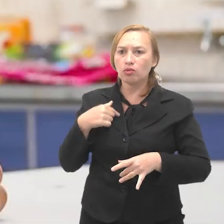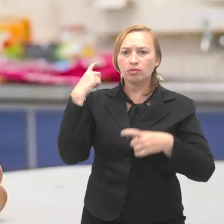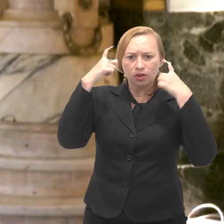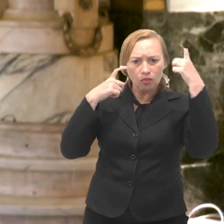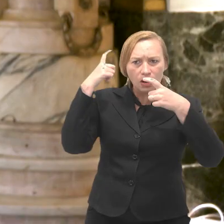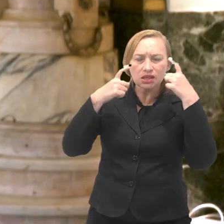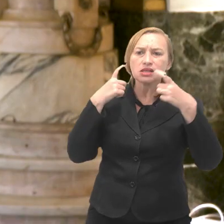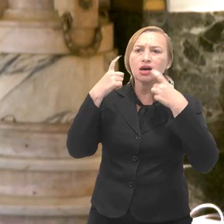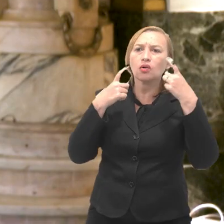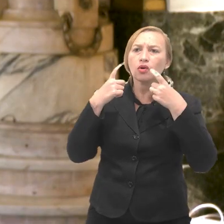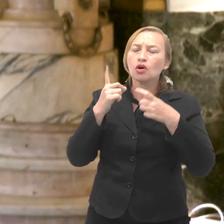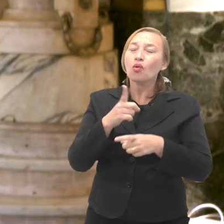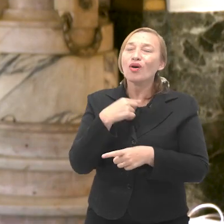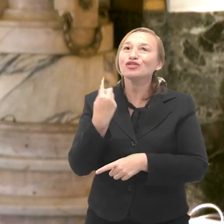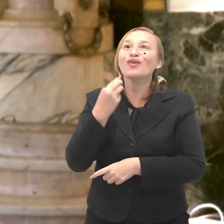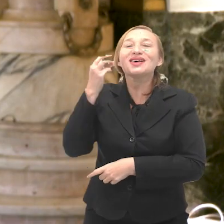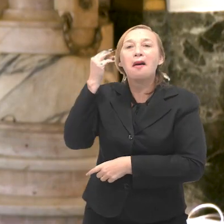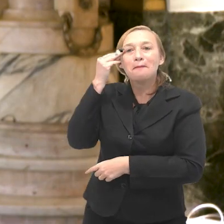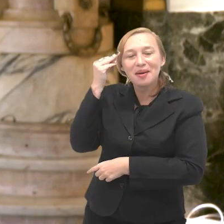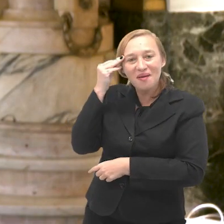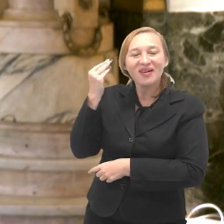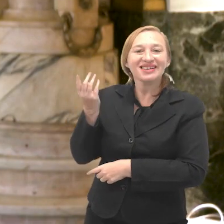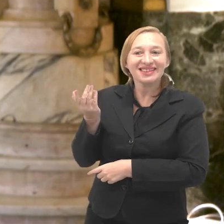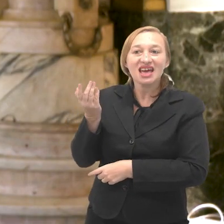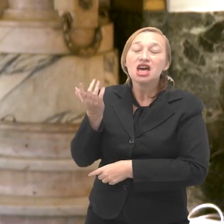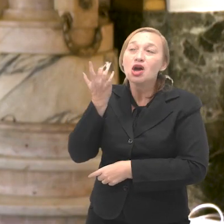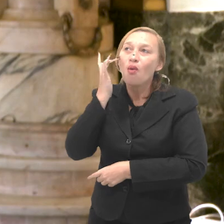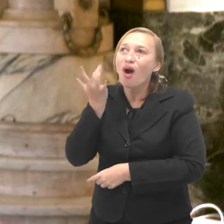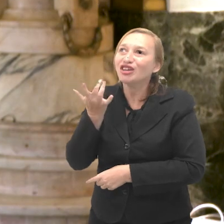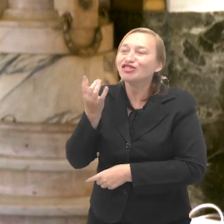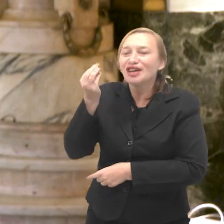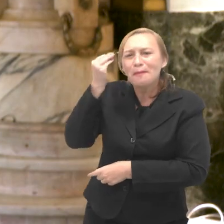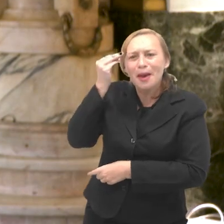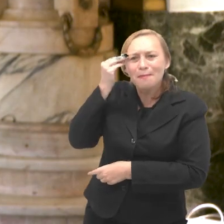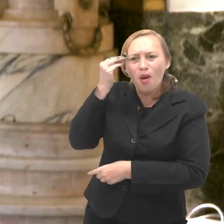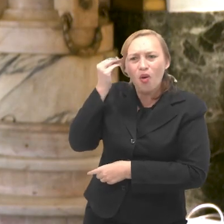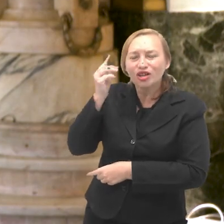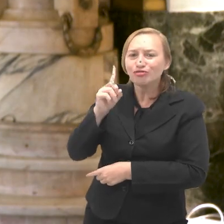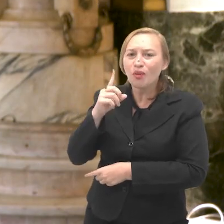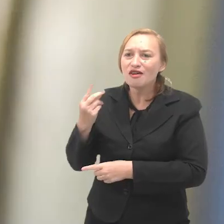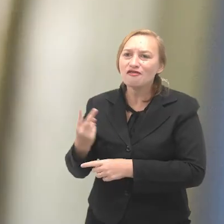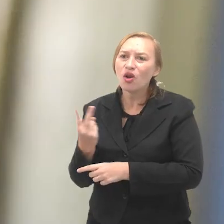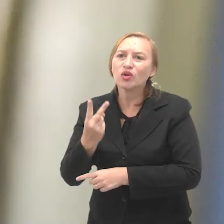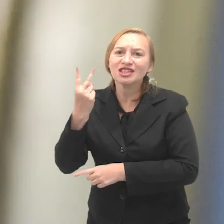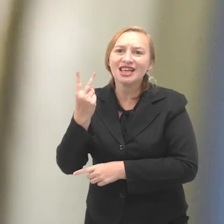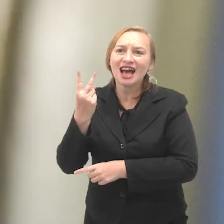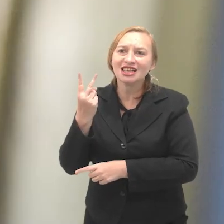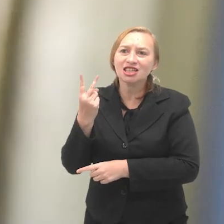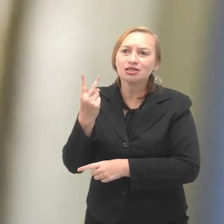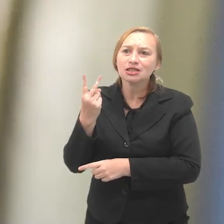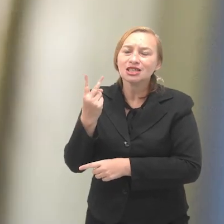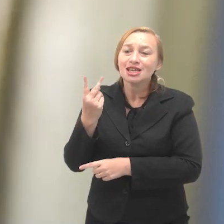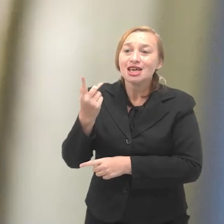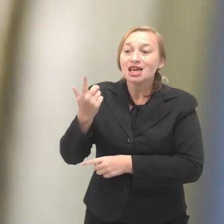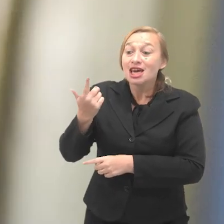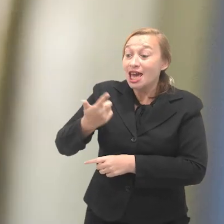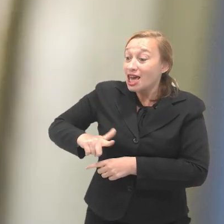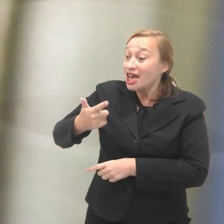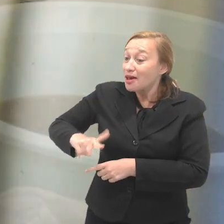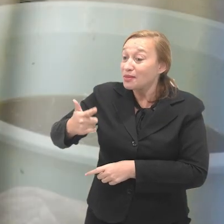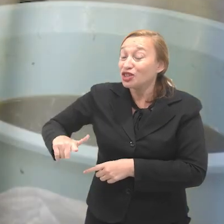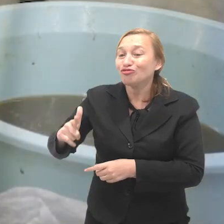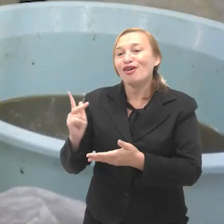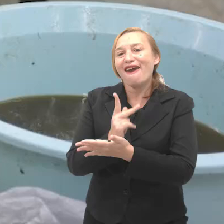uma preocupação muito grande com a nossa memória, né? Que eu acho que a memória, quando ela não é preservada, você